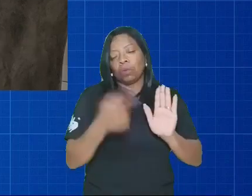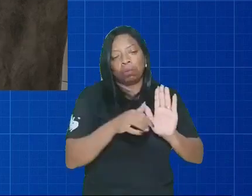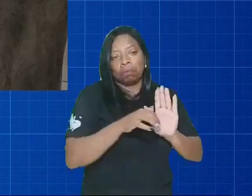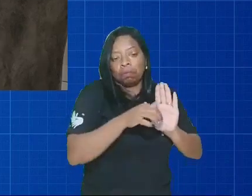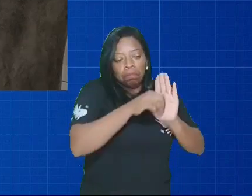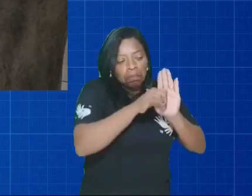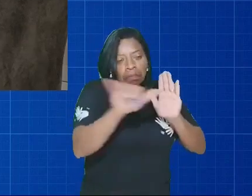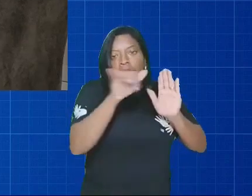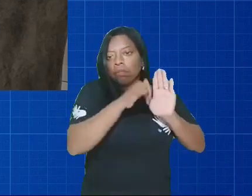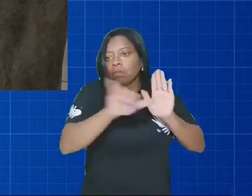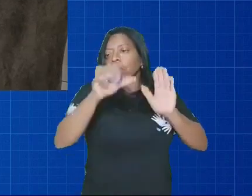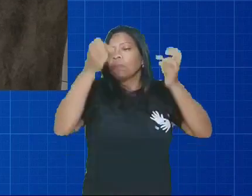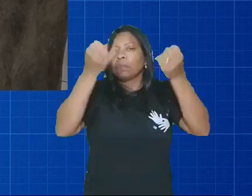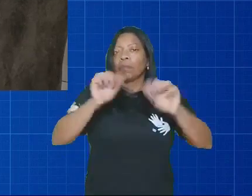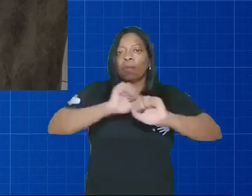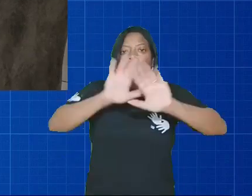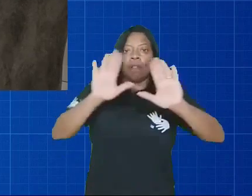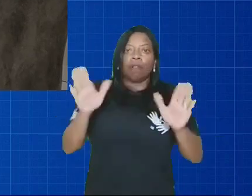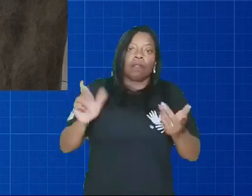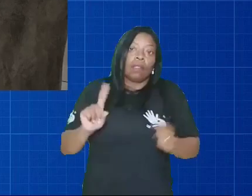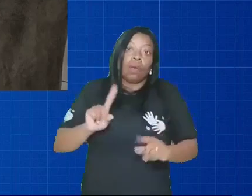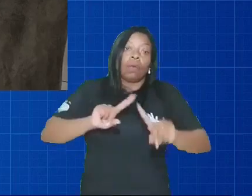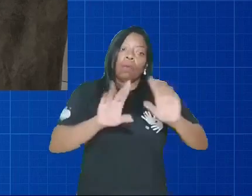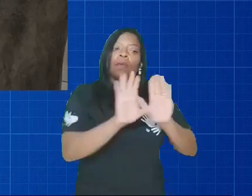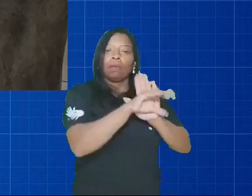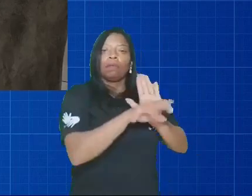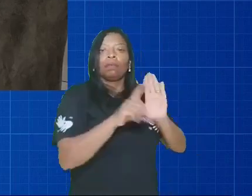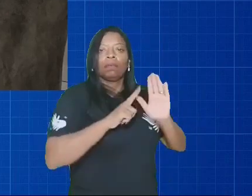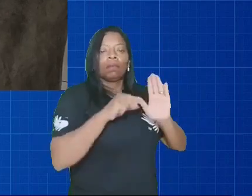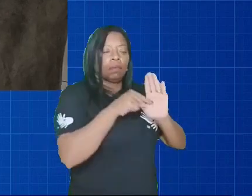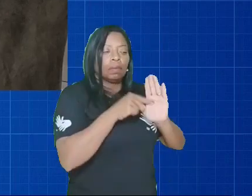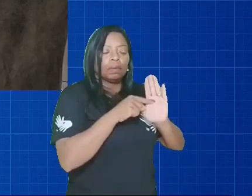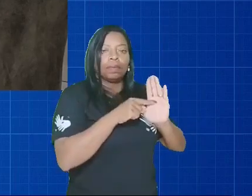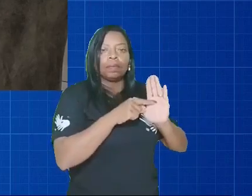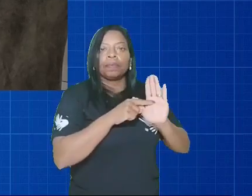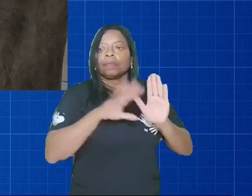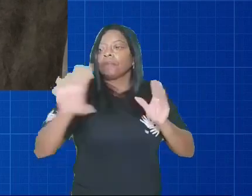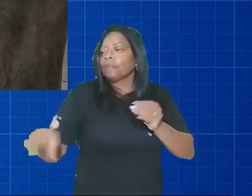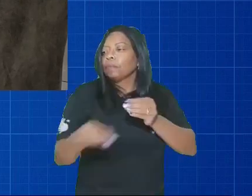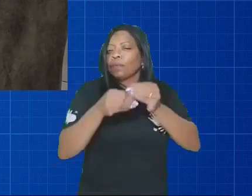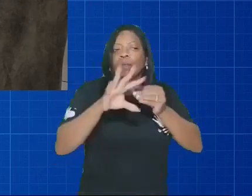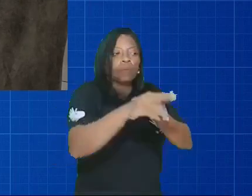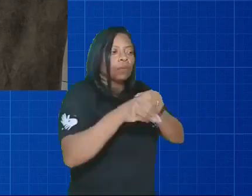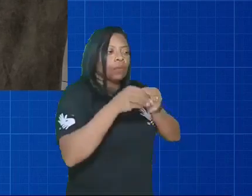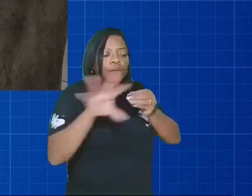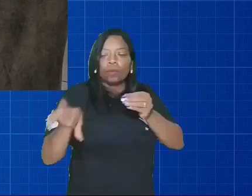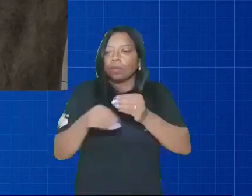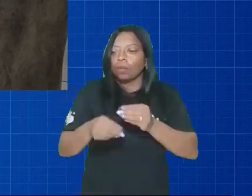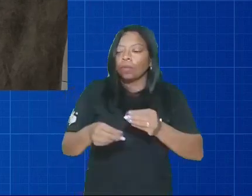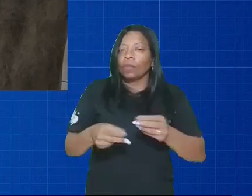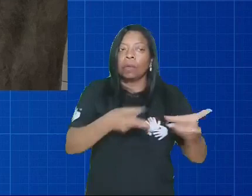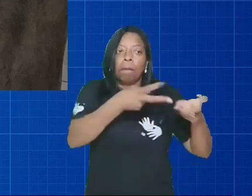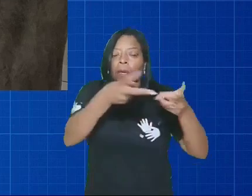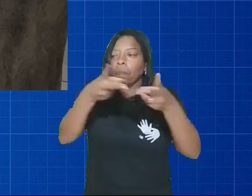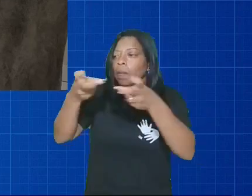perspectiva integrada, de uma pesquisa de percepção, de um trabalho com as escolas, onde você acaba identificando por